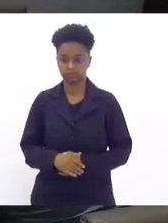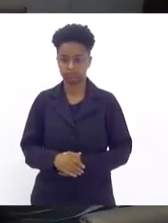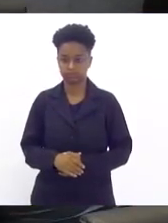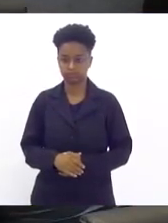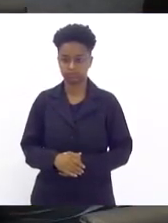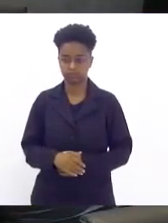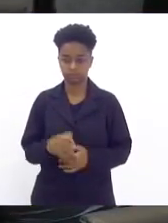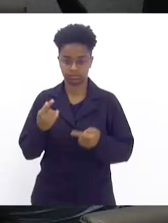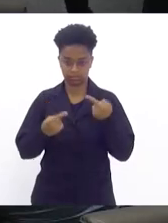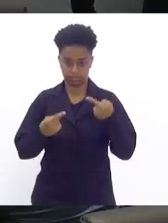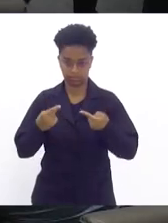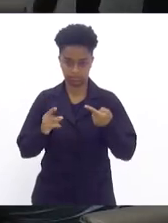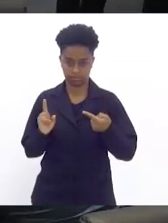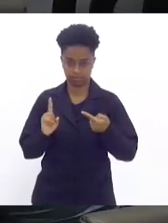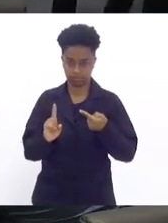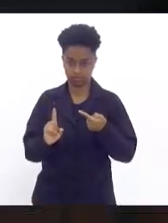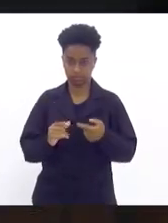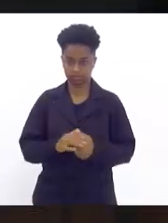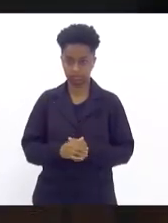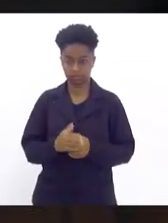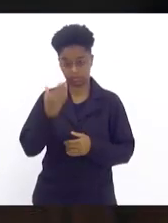para discussão presidente